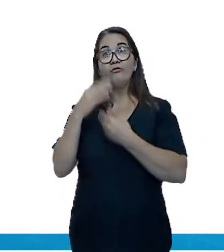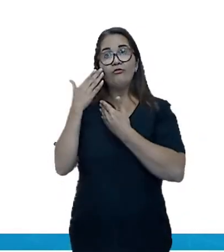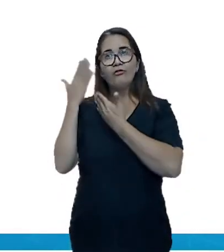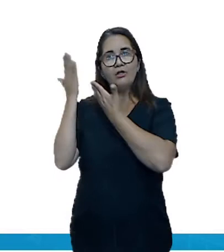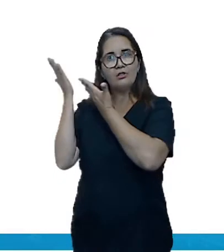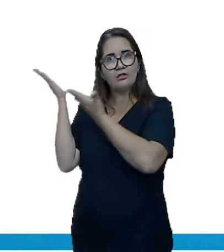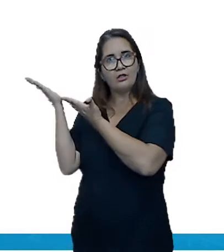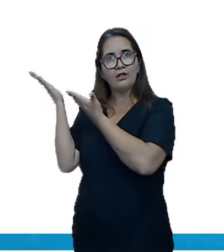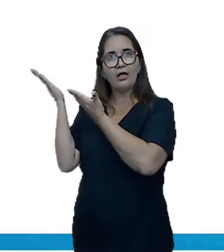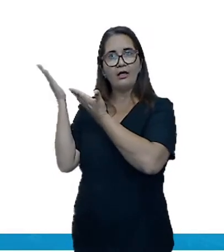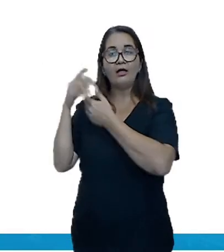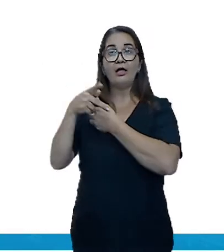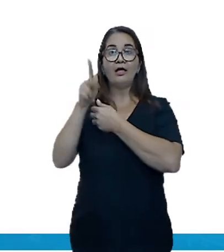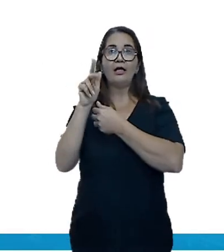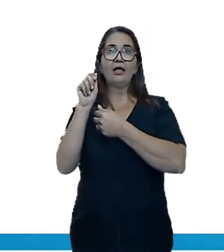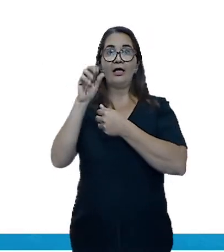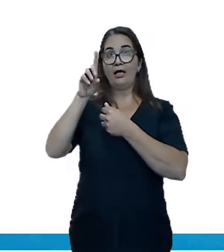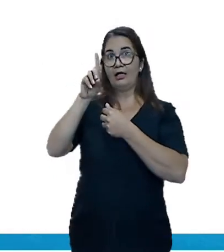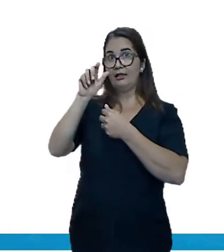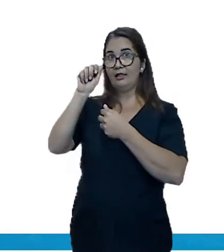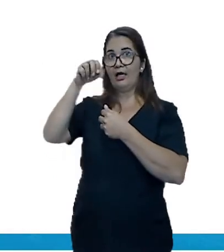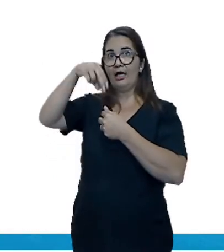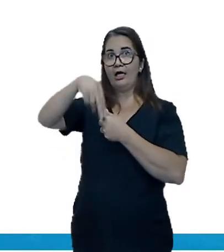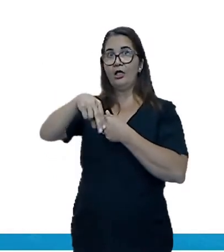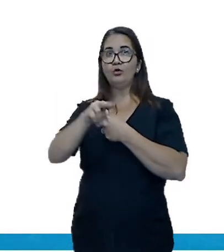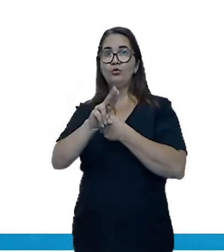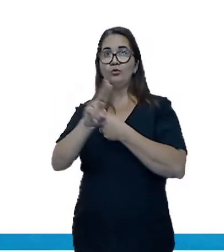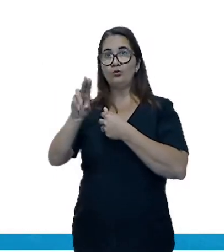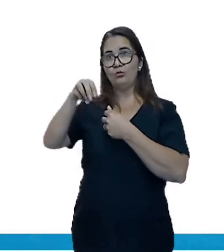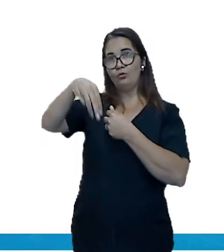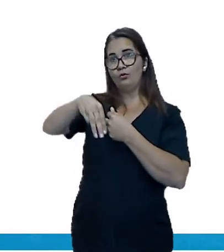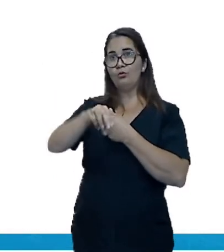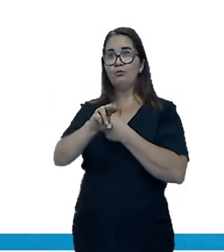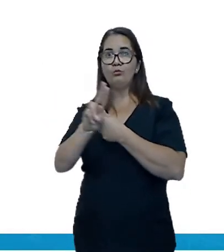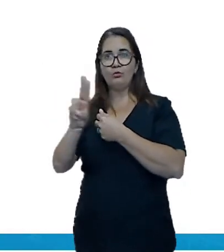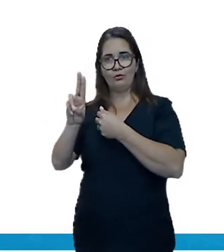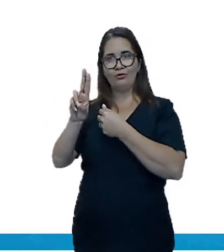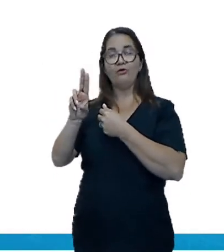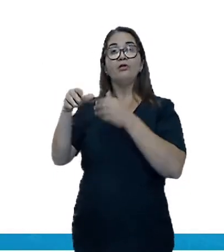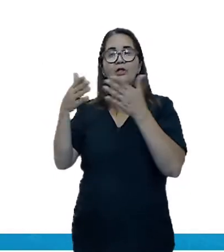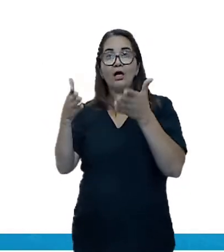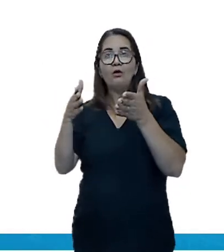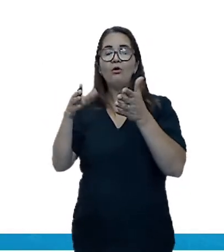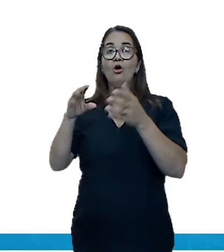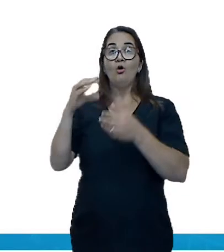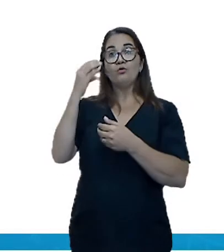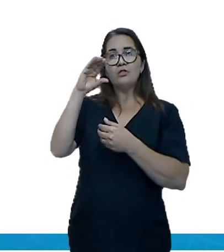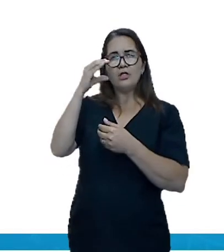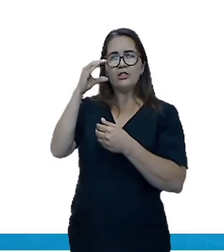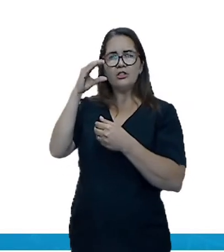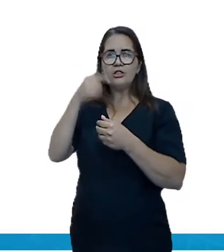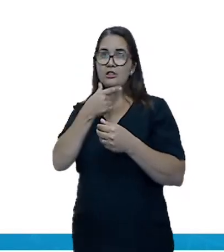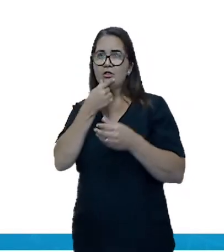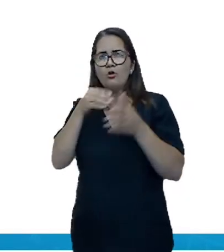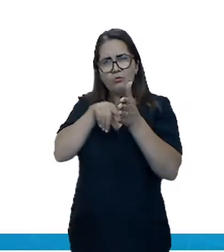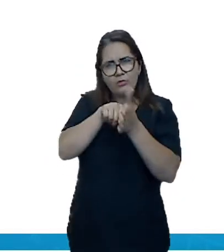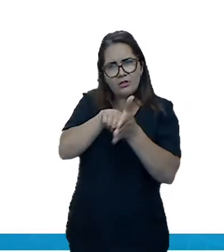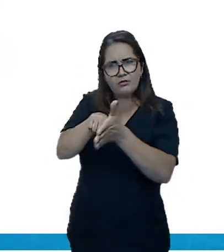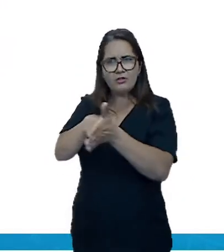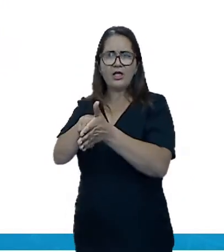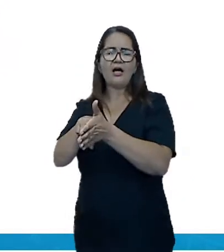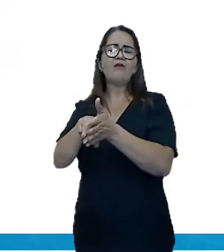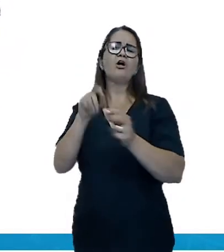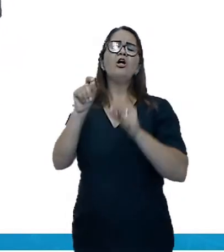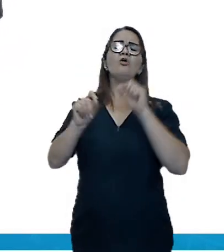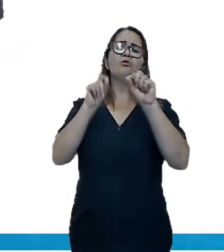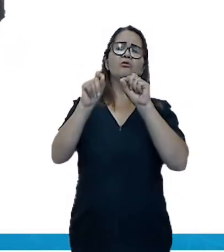anos. Descobertas contínuas levaram cientistas a concluir que o ser humano